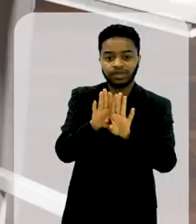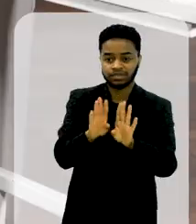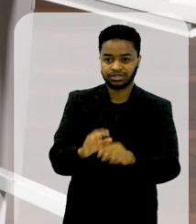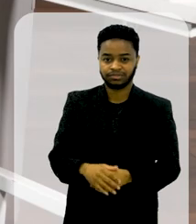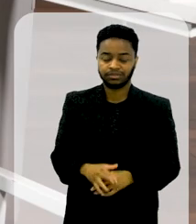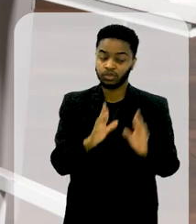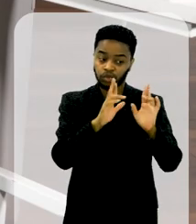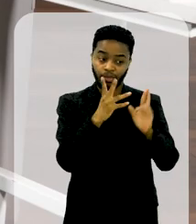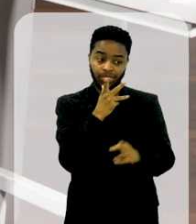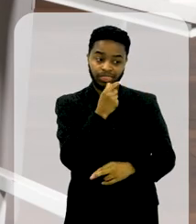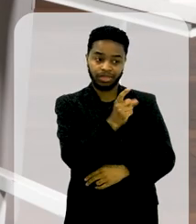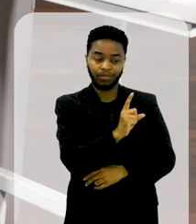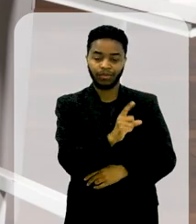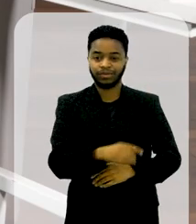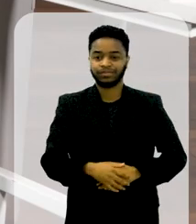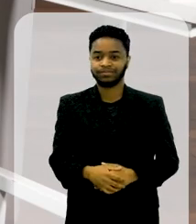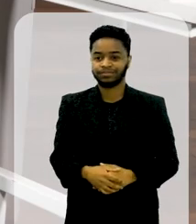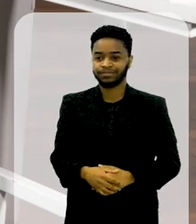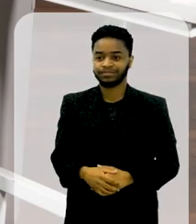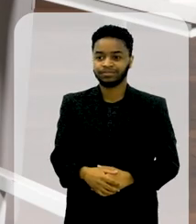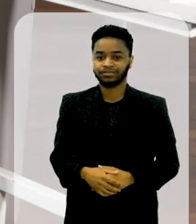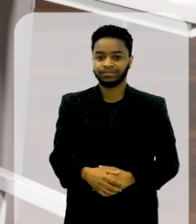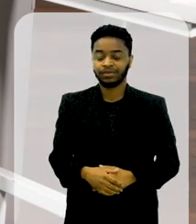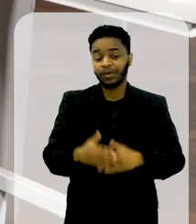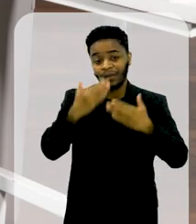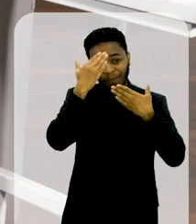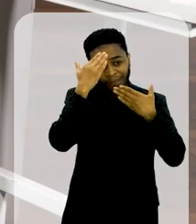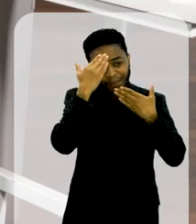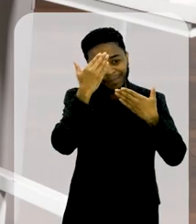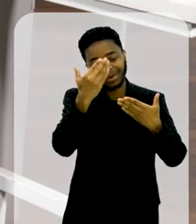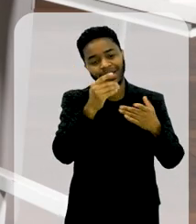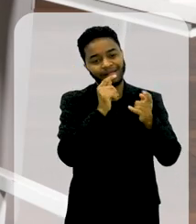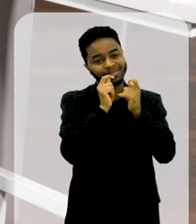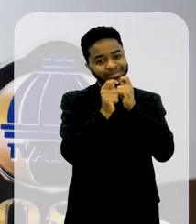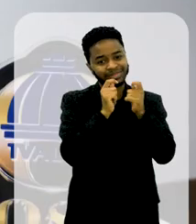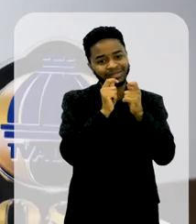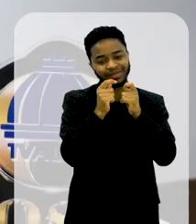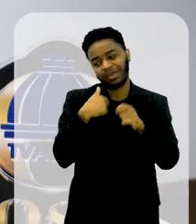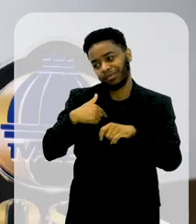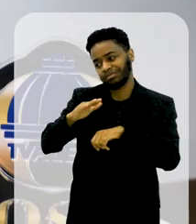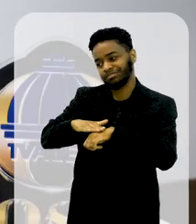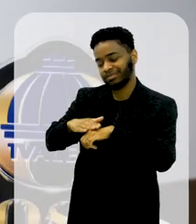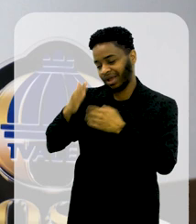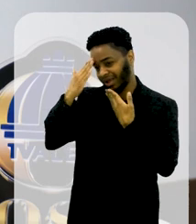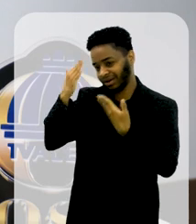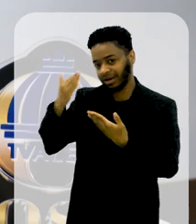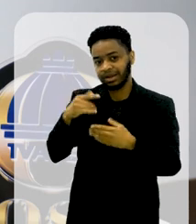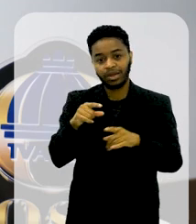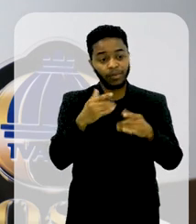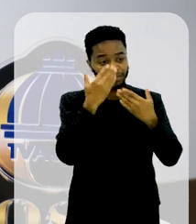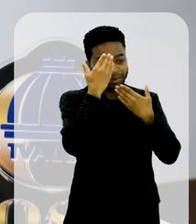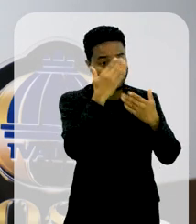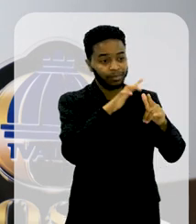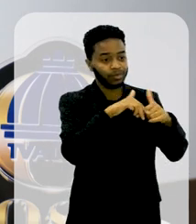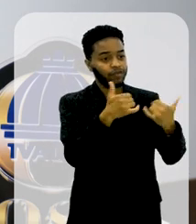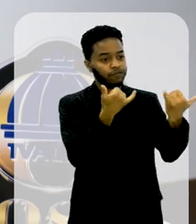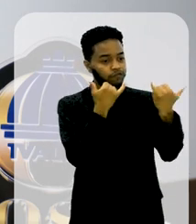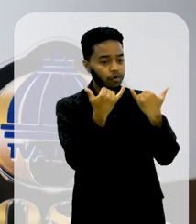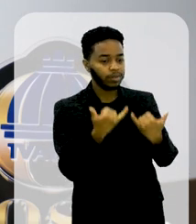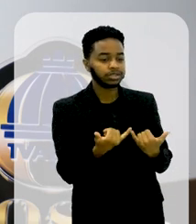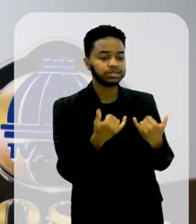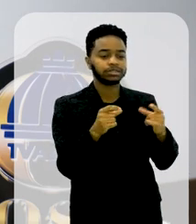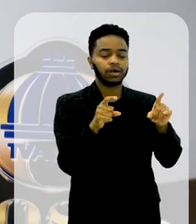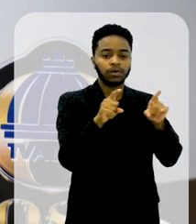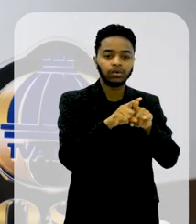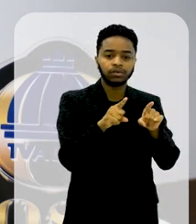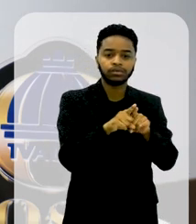e espero que esse dia não demore muito muito obrigado pela entrevista pelas informações pelo enfim